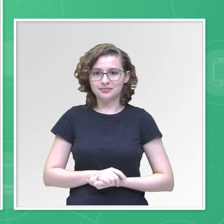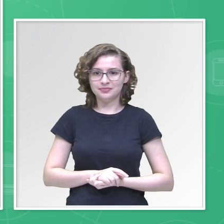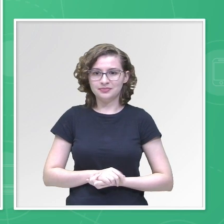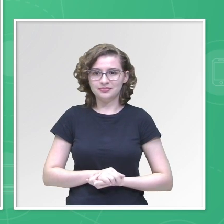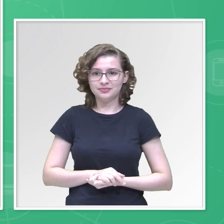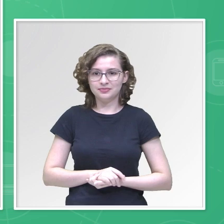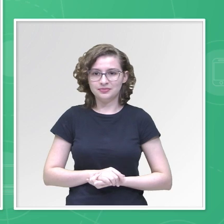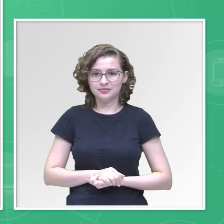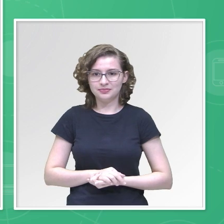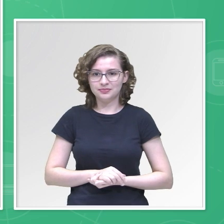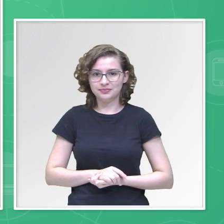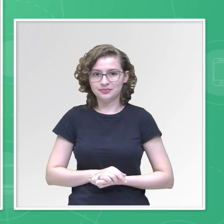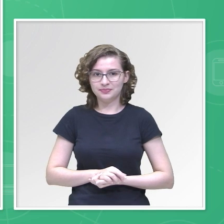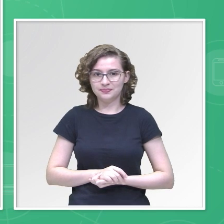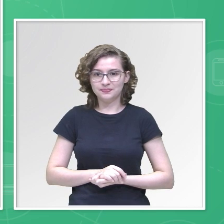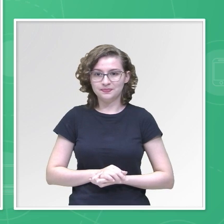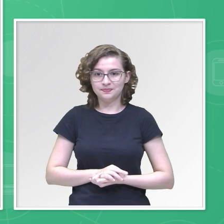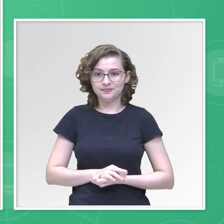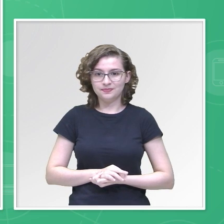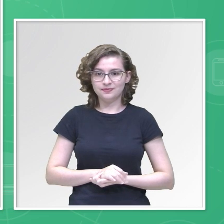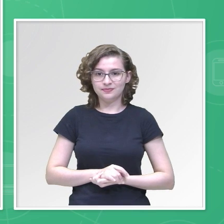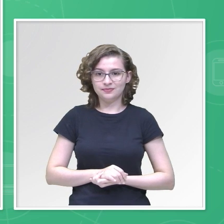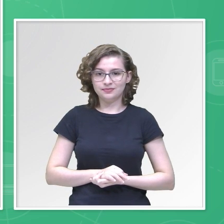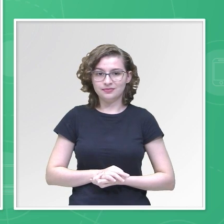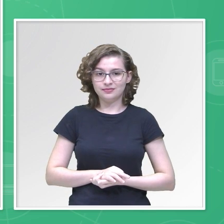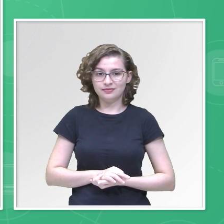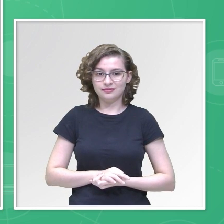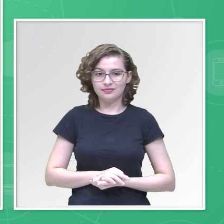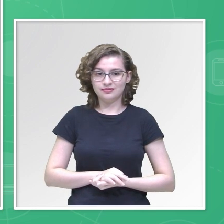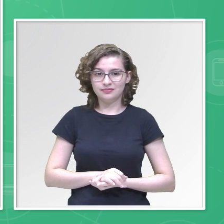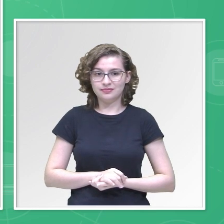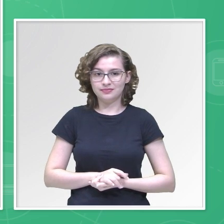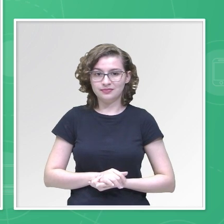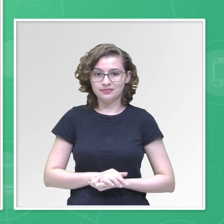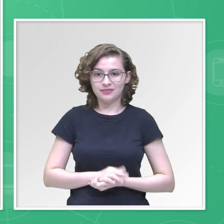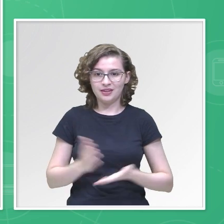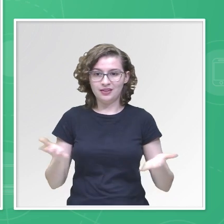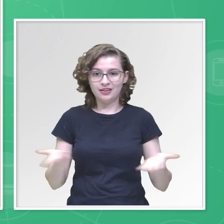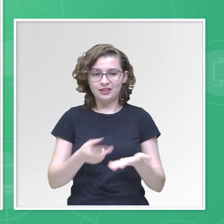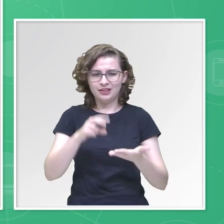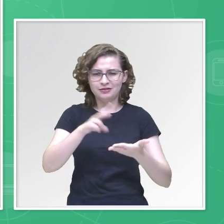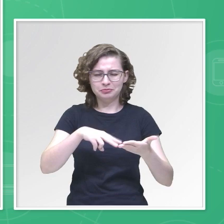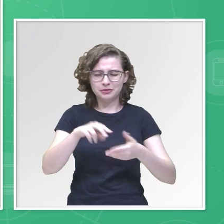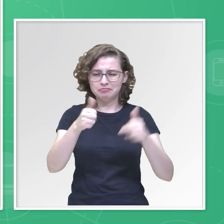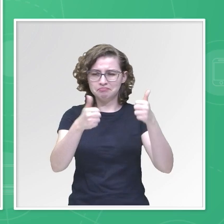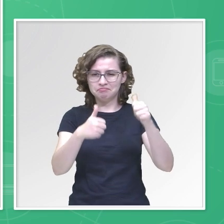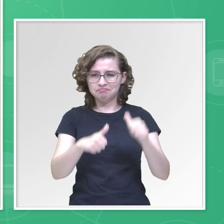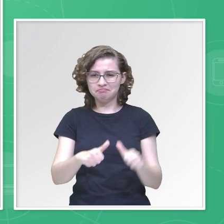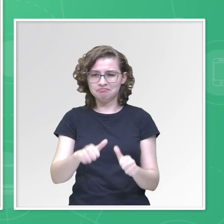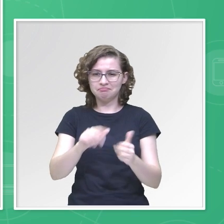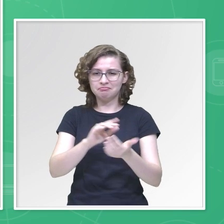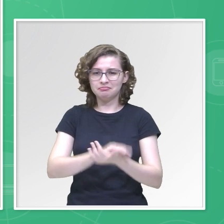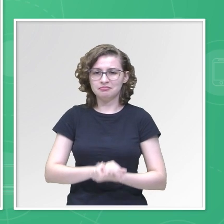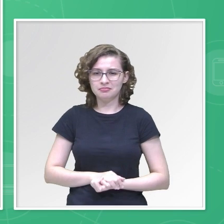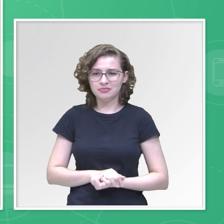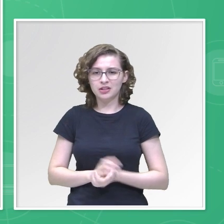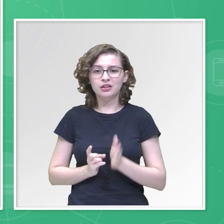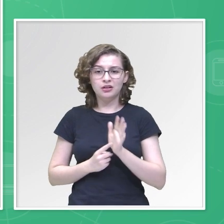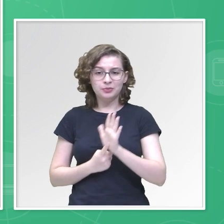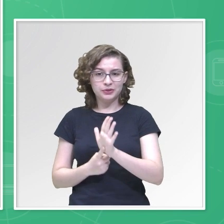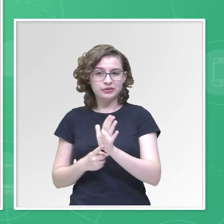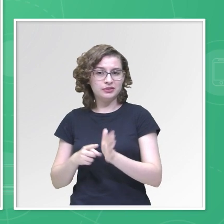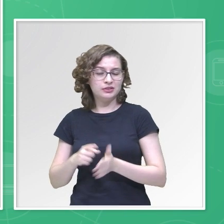certo vamos voltar então aqui e vamos ler para a gente analisar um pouquinho ok a gente já tem o gabarito para